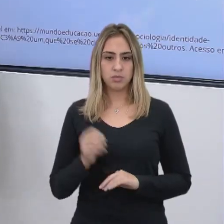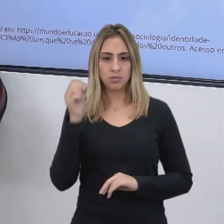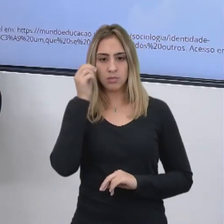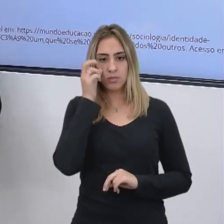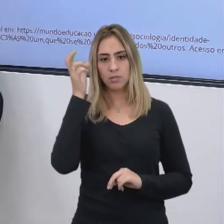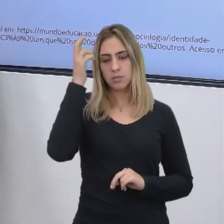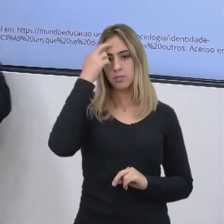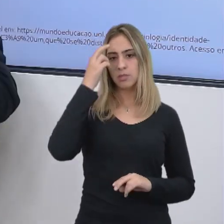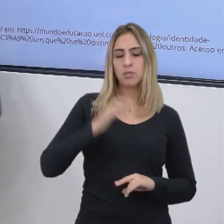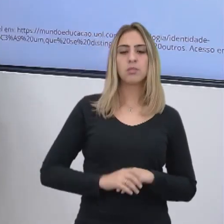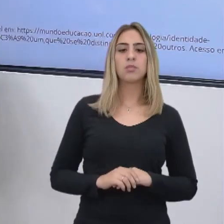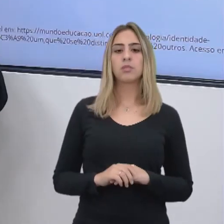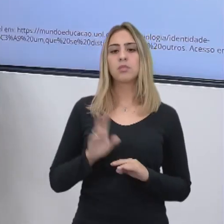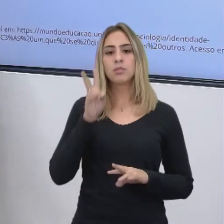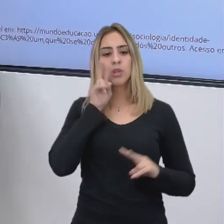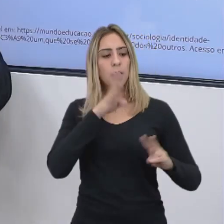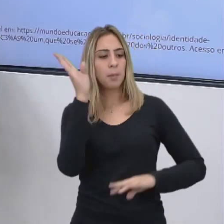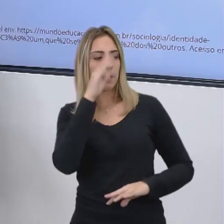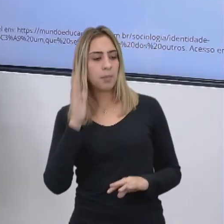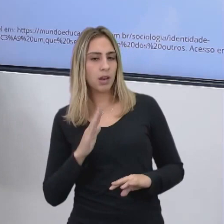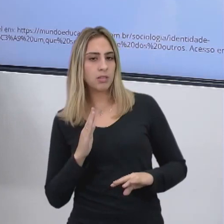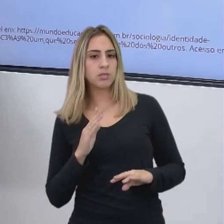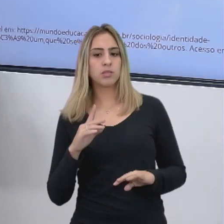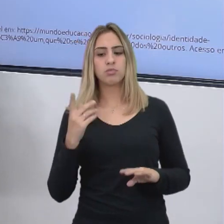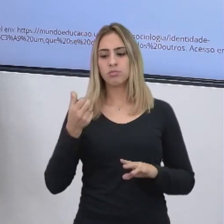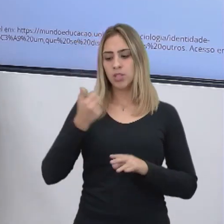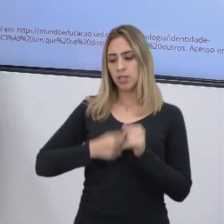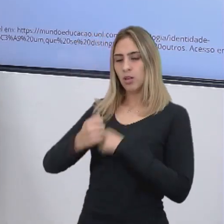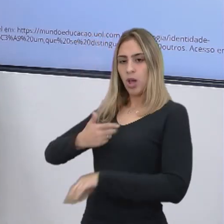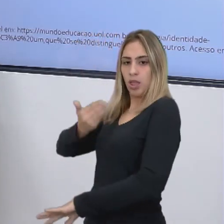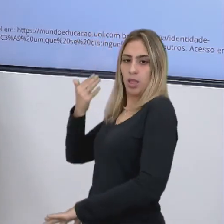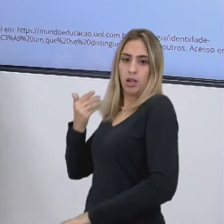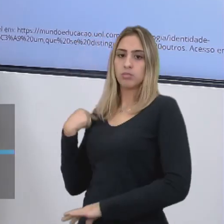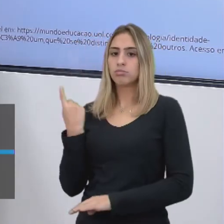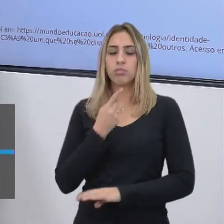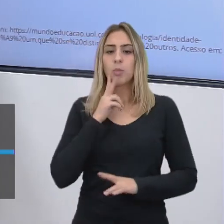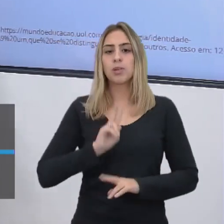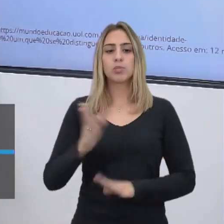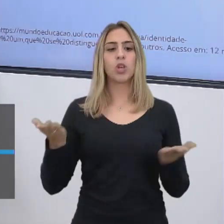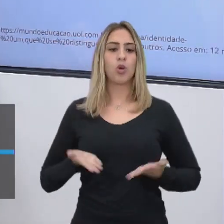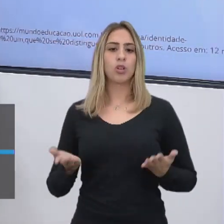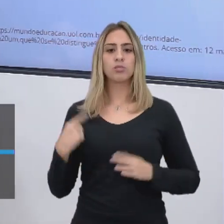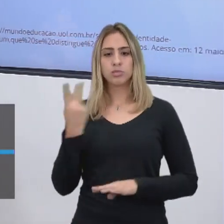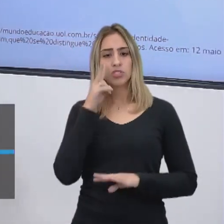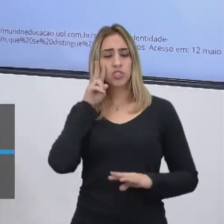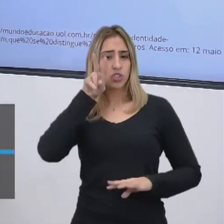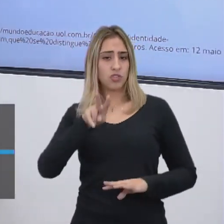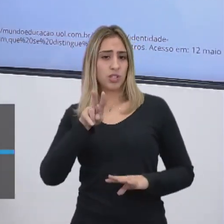cultura sempre. Se a gente olhar para o Brasil de 100, 200 anos atrás, ele já não é o mesmo que hoje. E se a gente